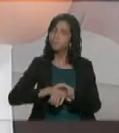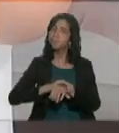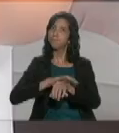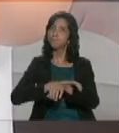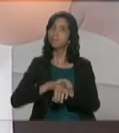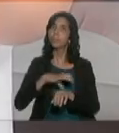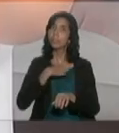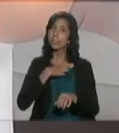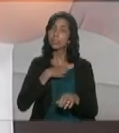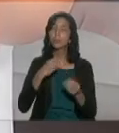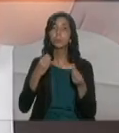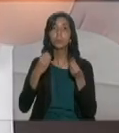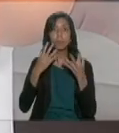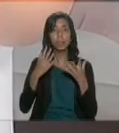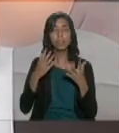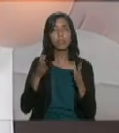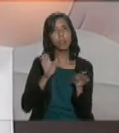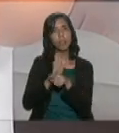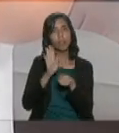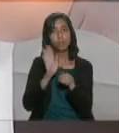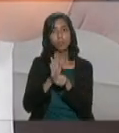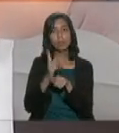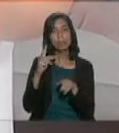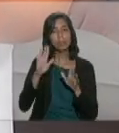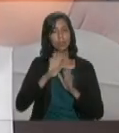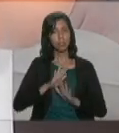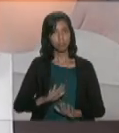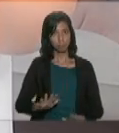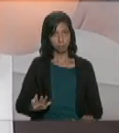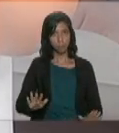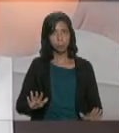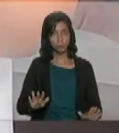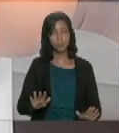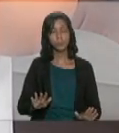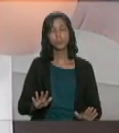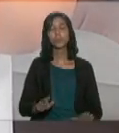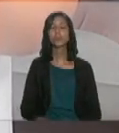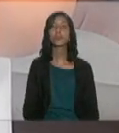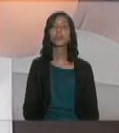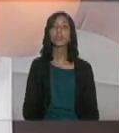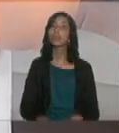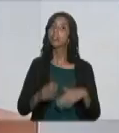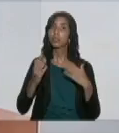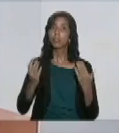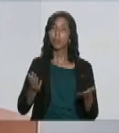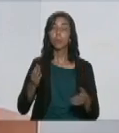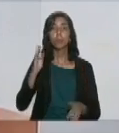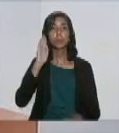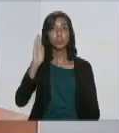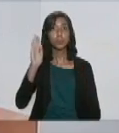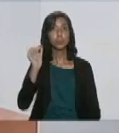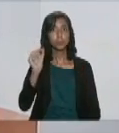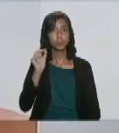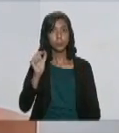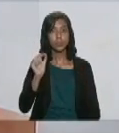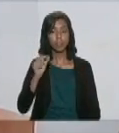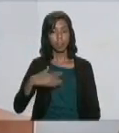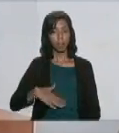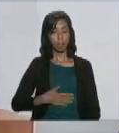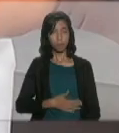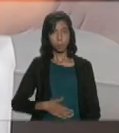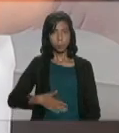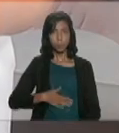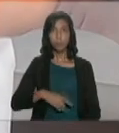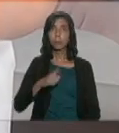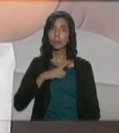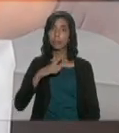pressão até para auxiliar no relaxamento, tá? Então, principalmente na região do